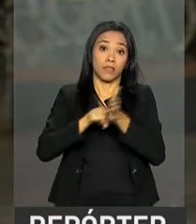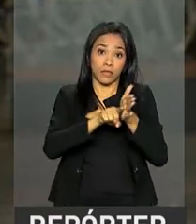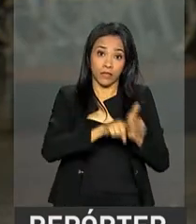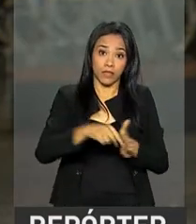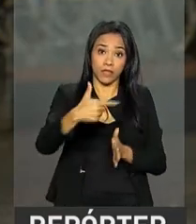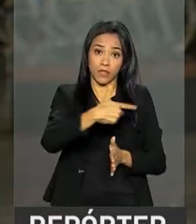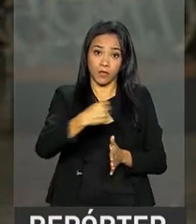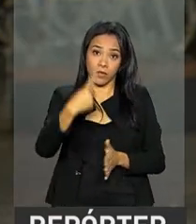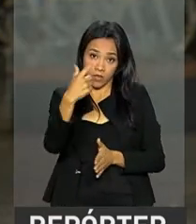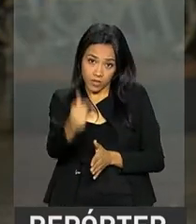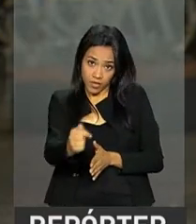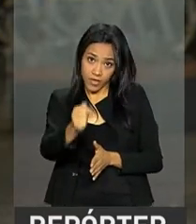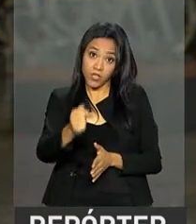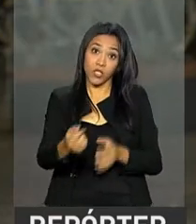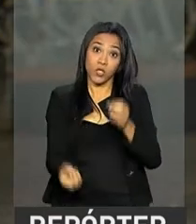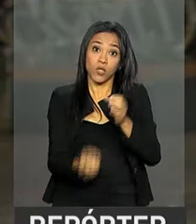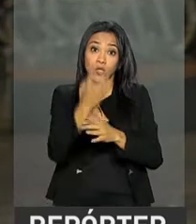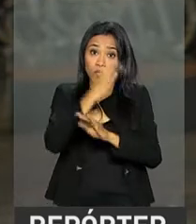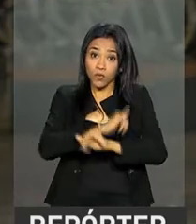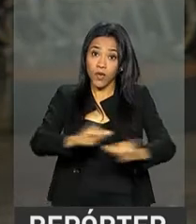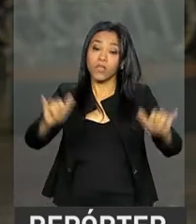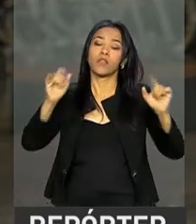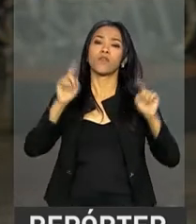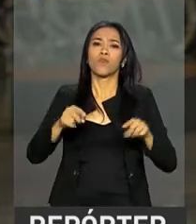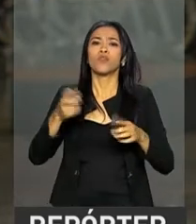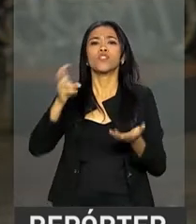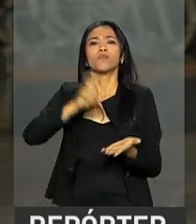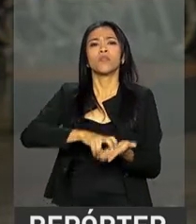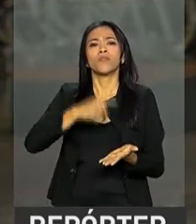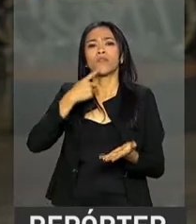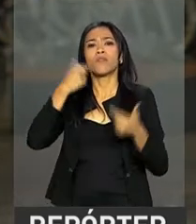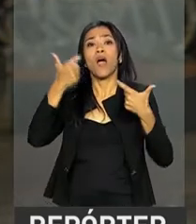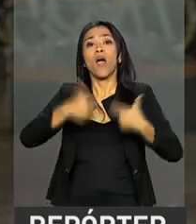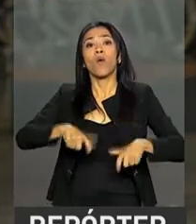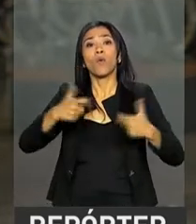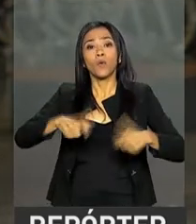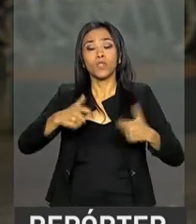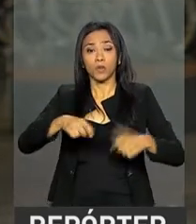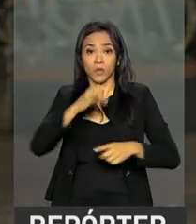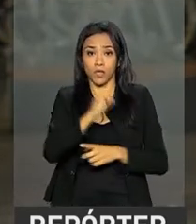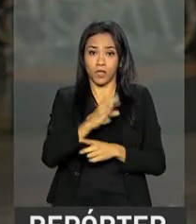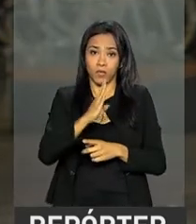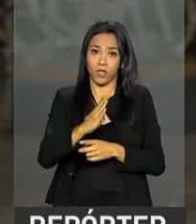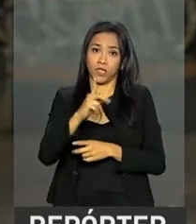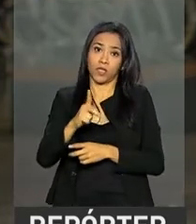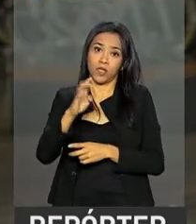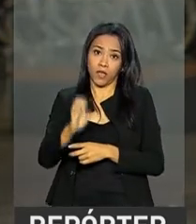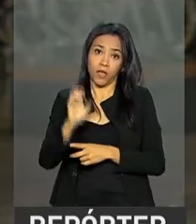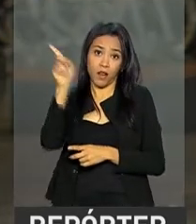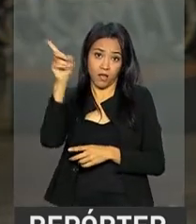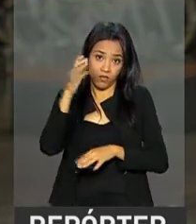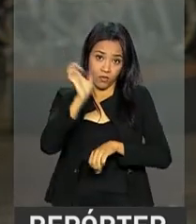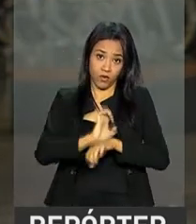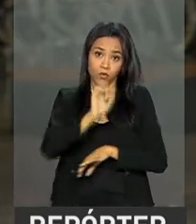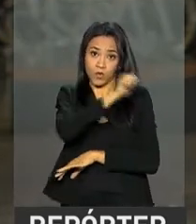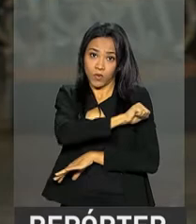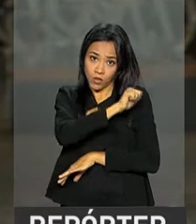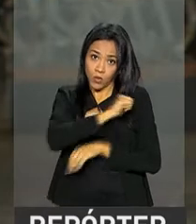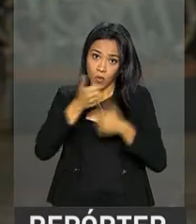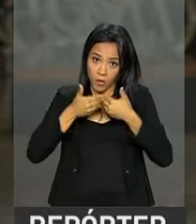lançamento do censo foi feito agora pela manhã lá na sede do ibge no rio de janeiro essa coleta de dados começa hoje e segue até fevereiro